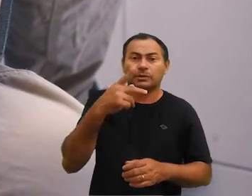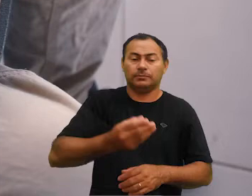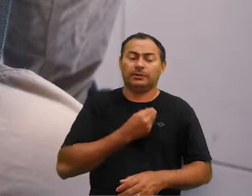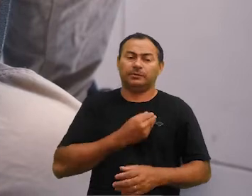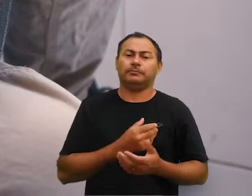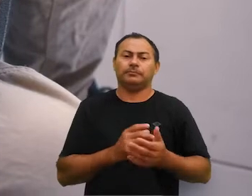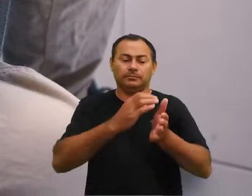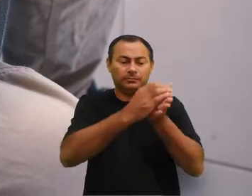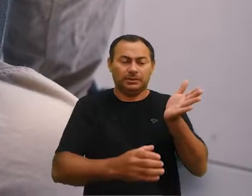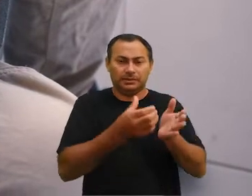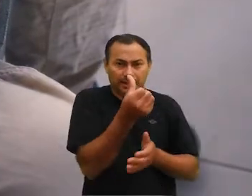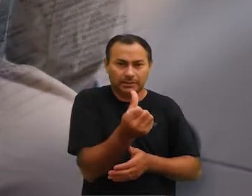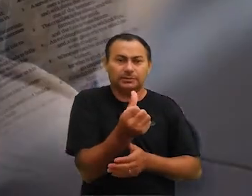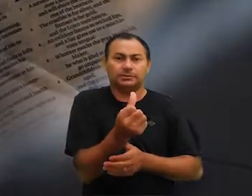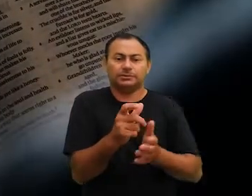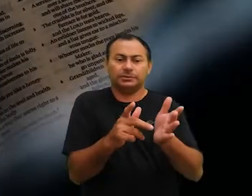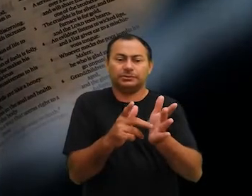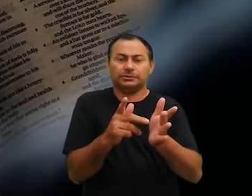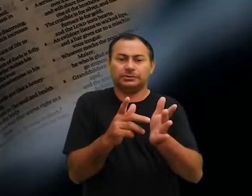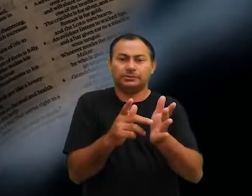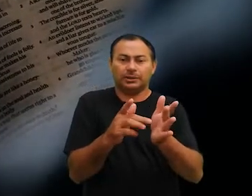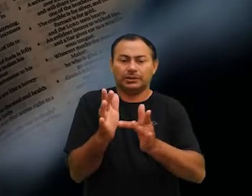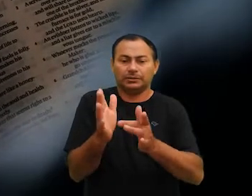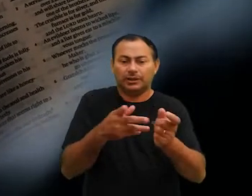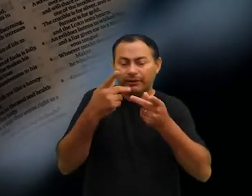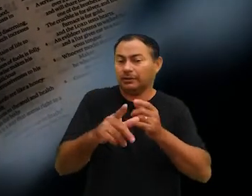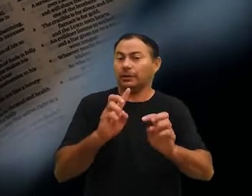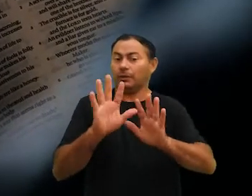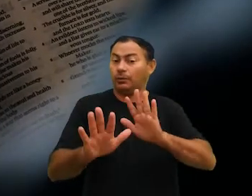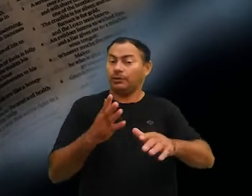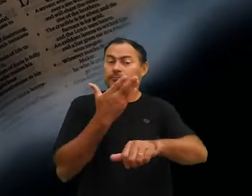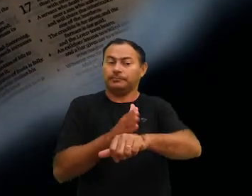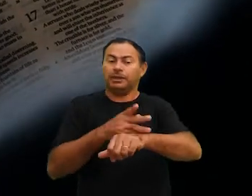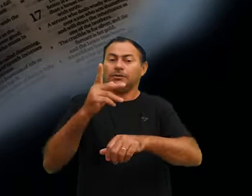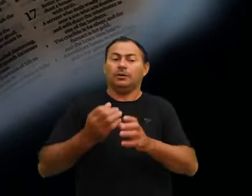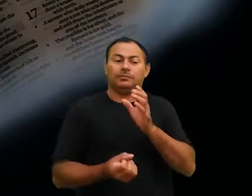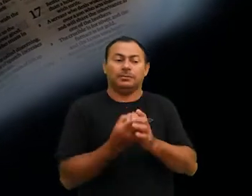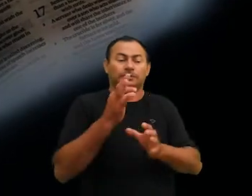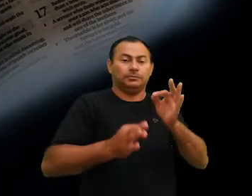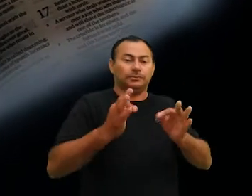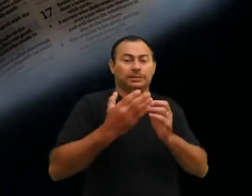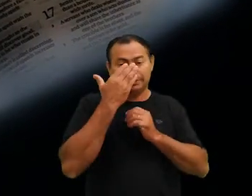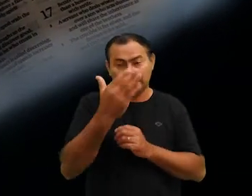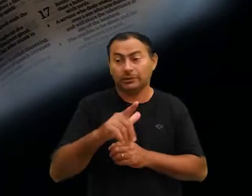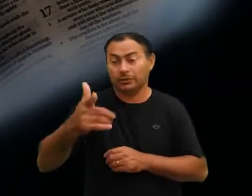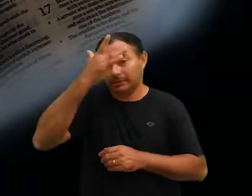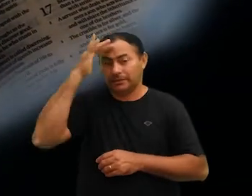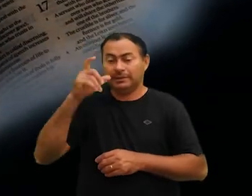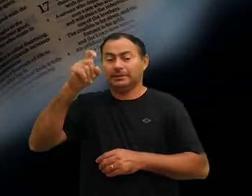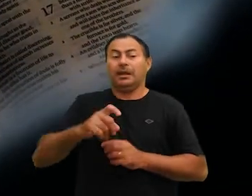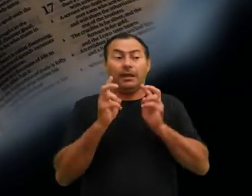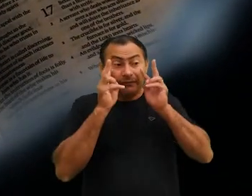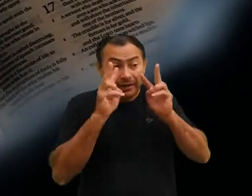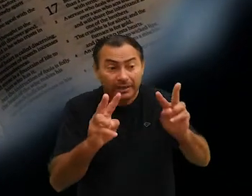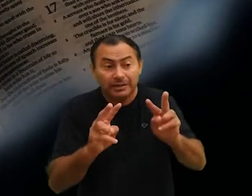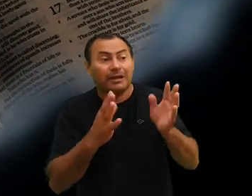No capítulo 6, Jesus adverte: tenham o cuidado de não praticar suas obras de justiça diante dos outros para